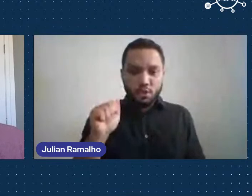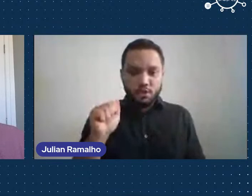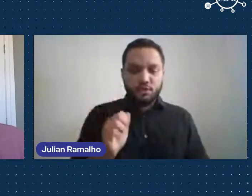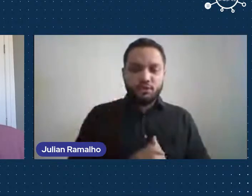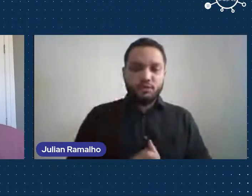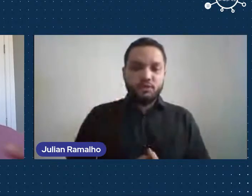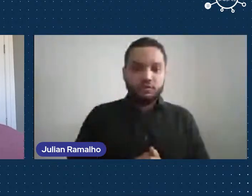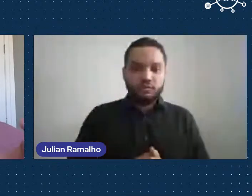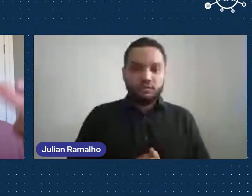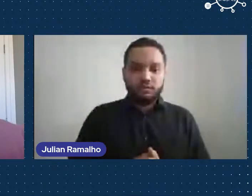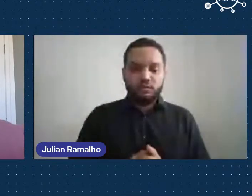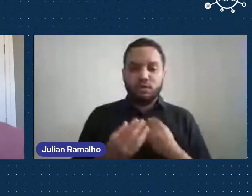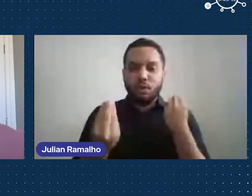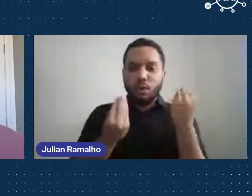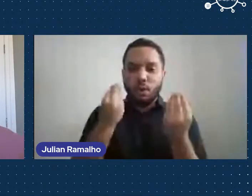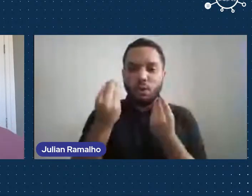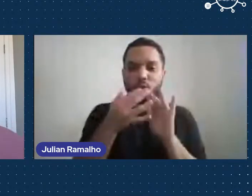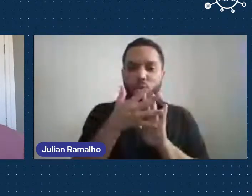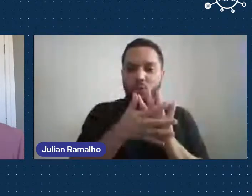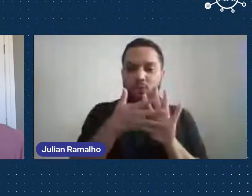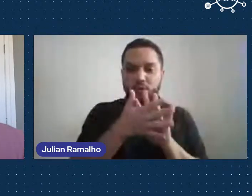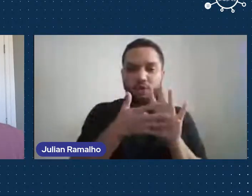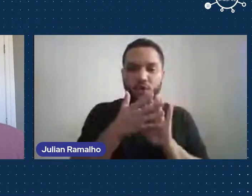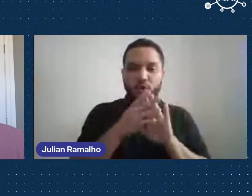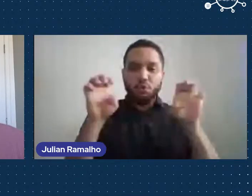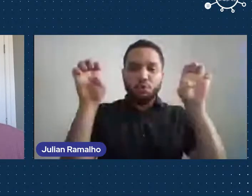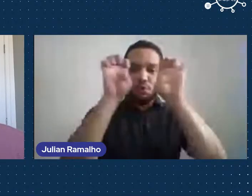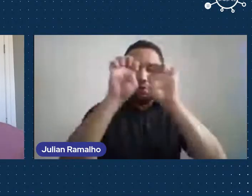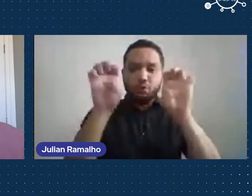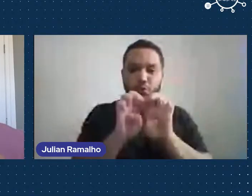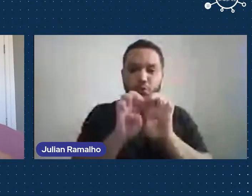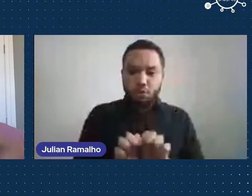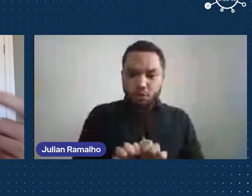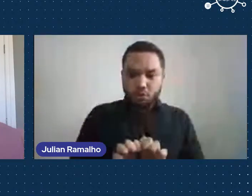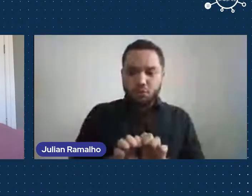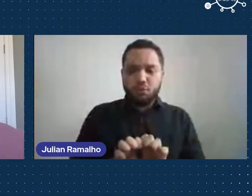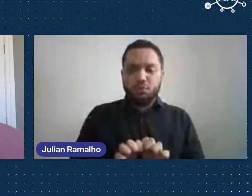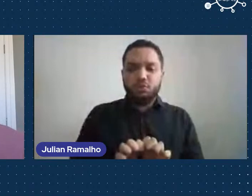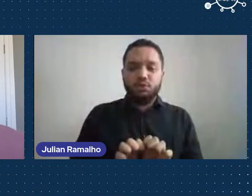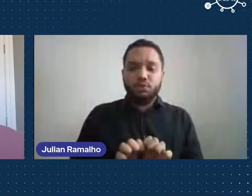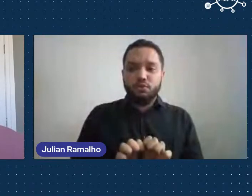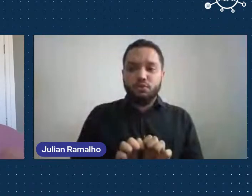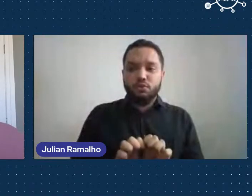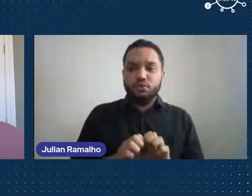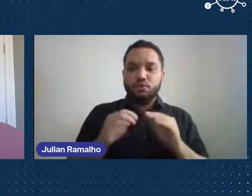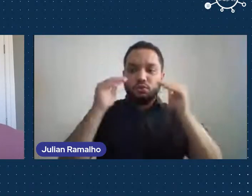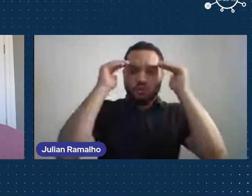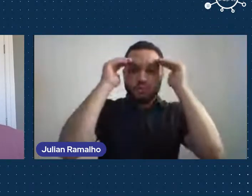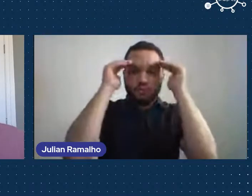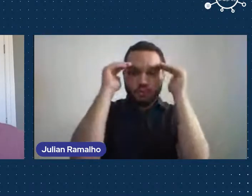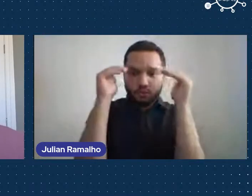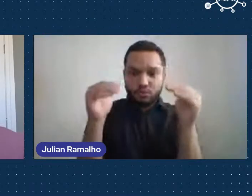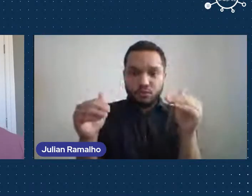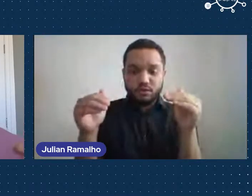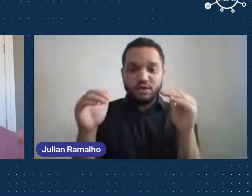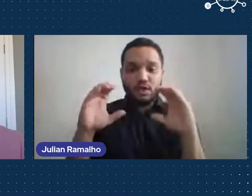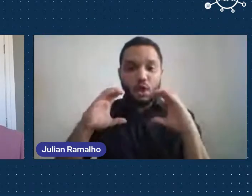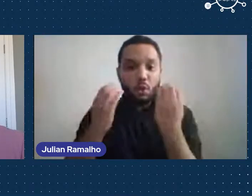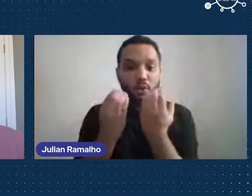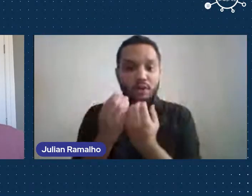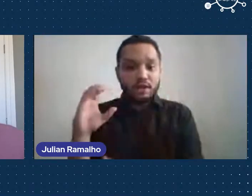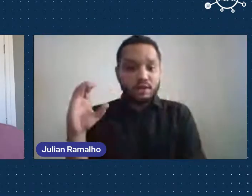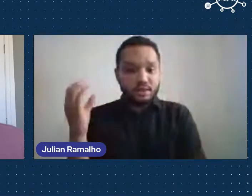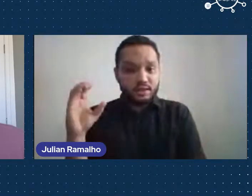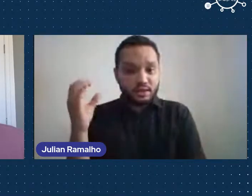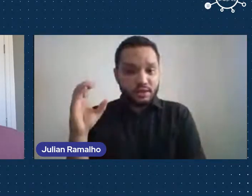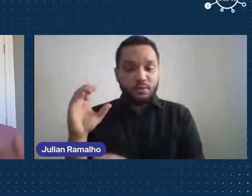É um modo de o texto ser estruturado e atender aquilo que a comunidade científica, a